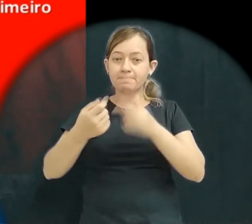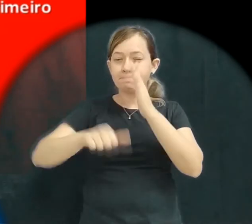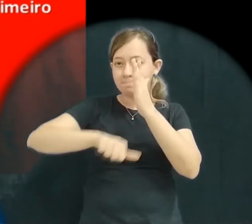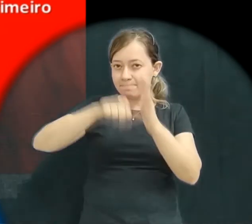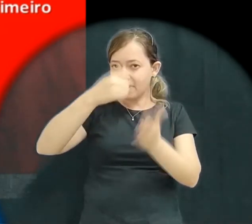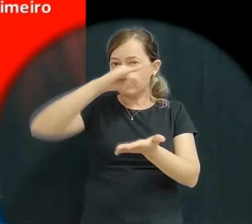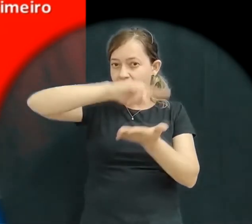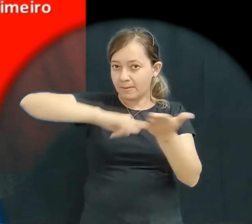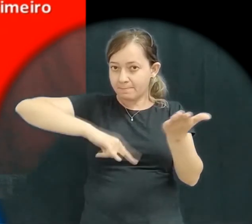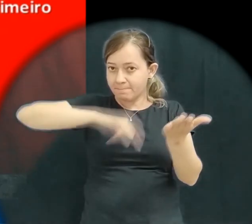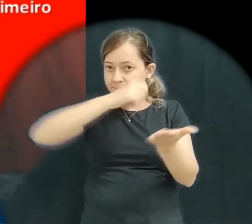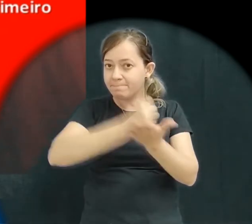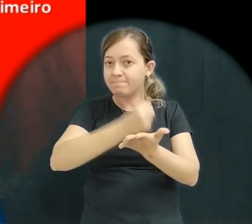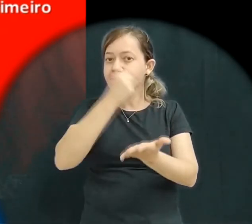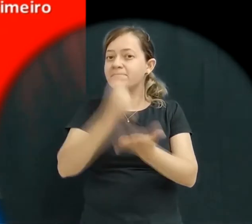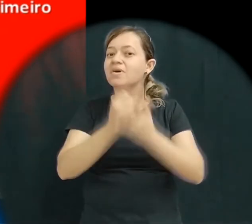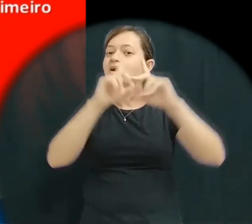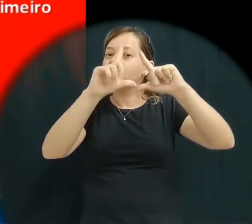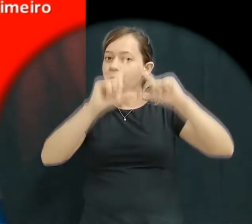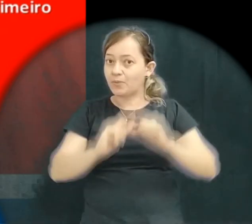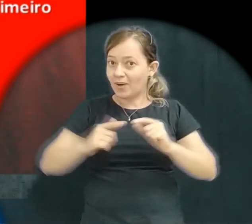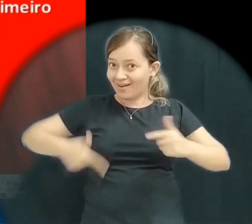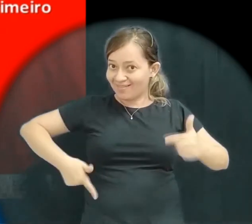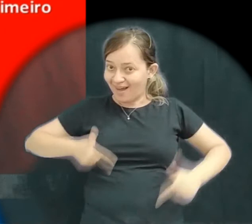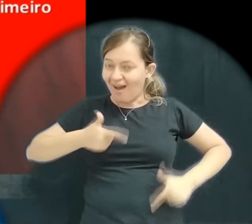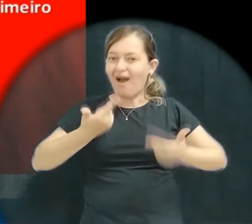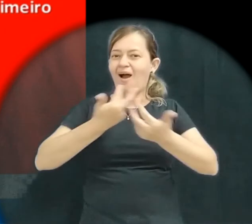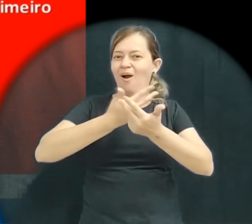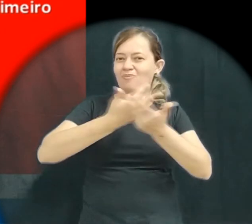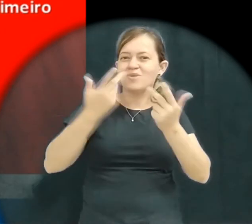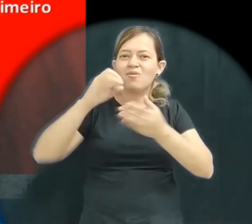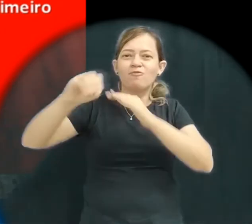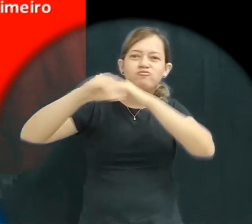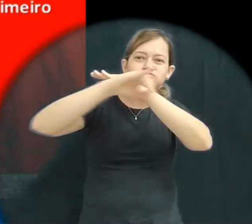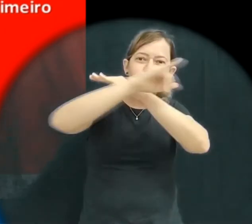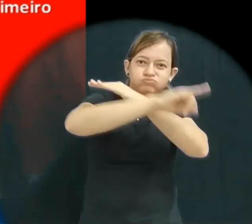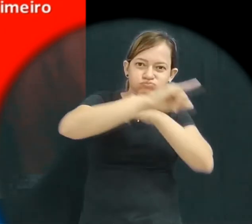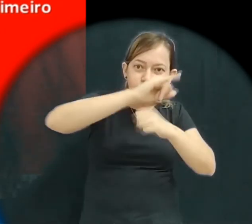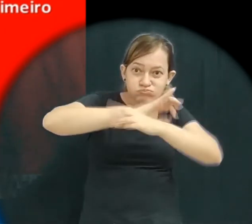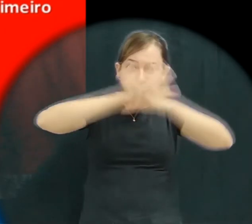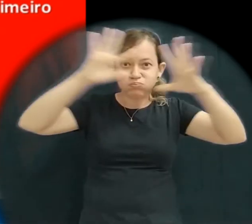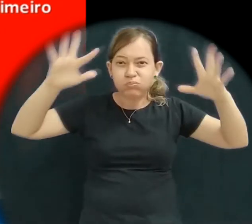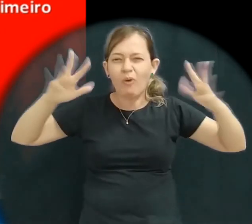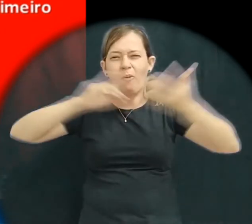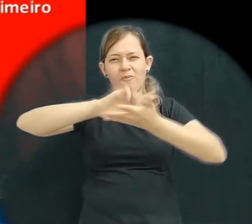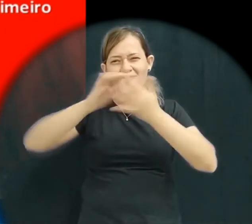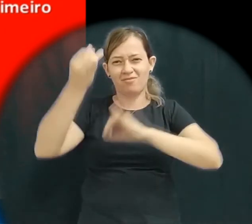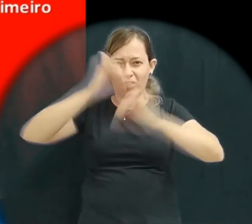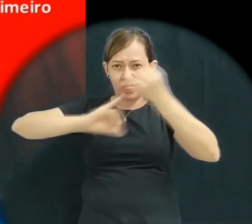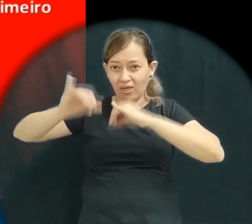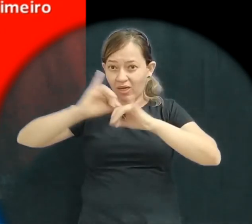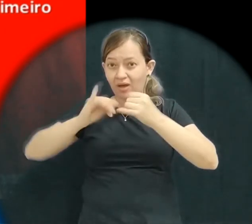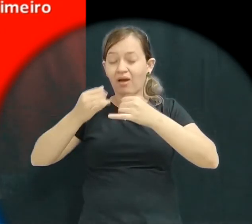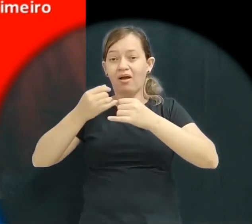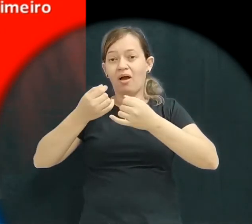negociações, primeiro tratado firmado para reduzir o fabrico de armas nucleares. Então, primeiro eles reduziram as armas, depois reduzir a